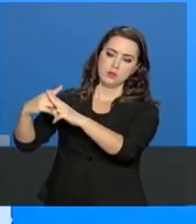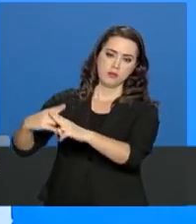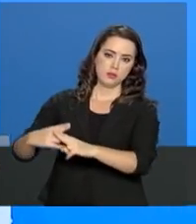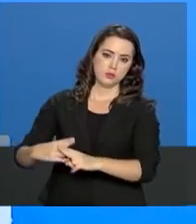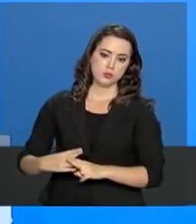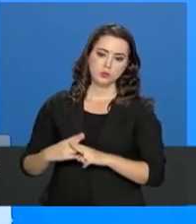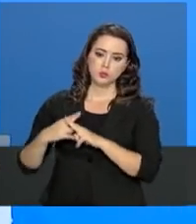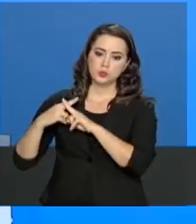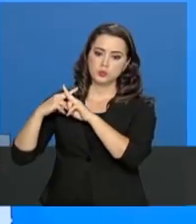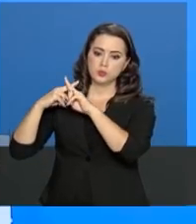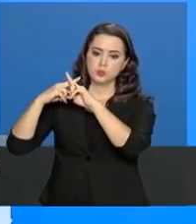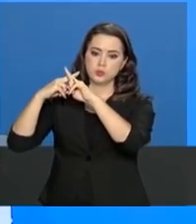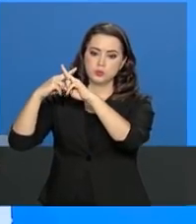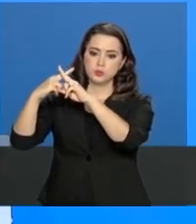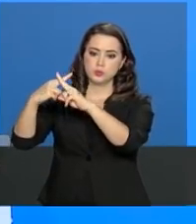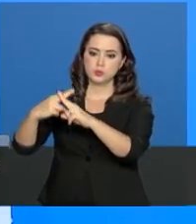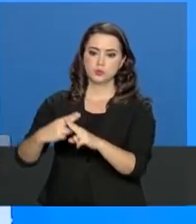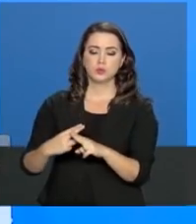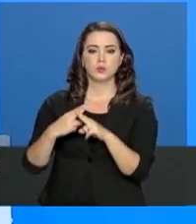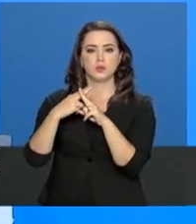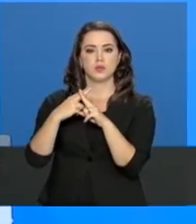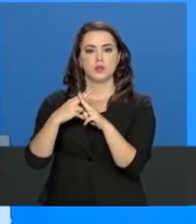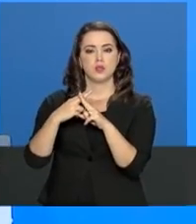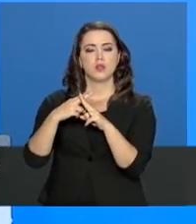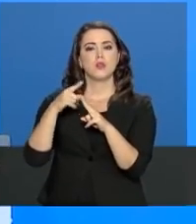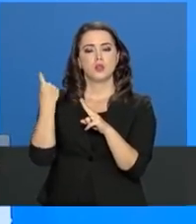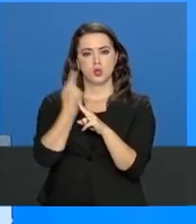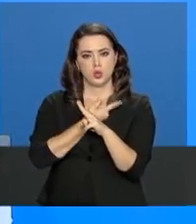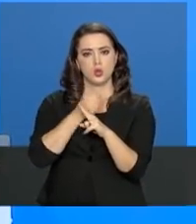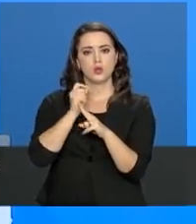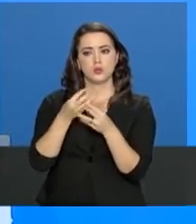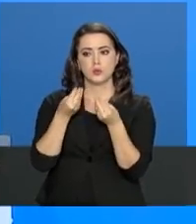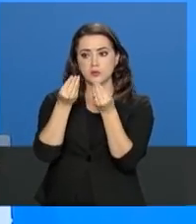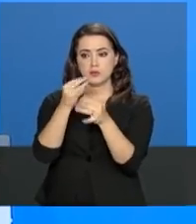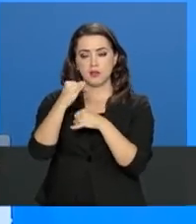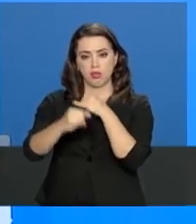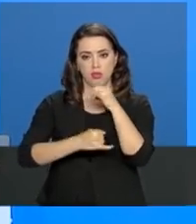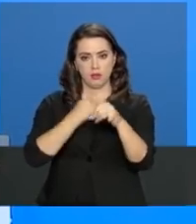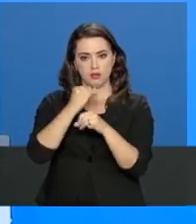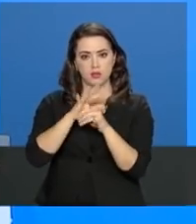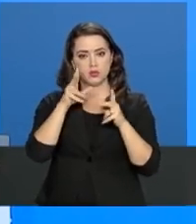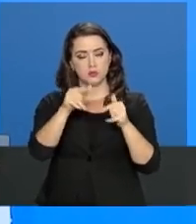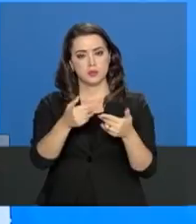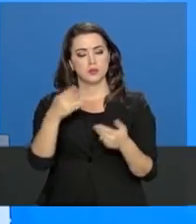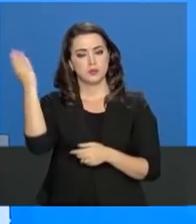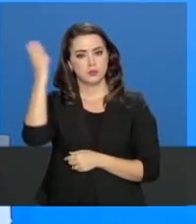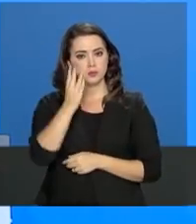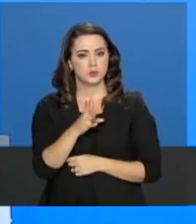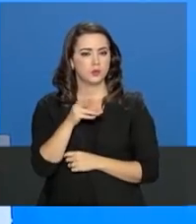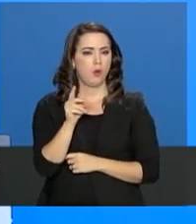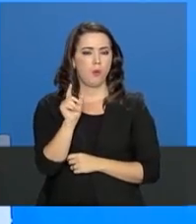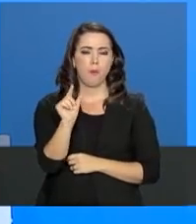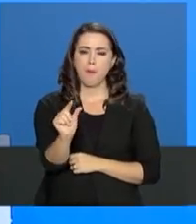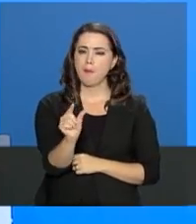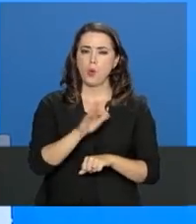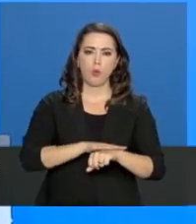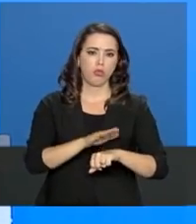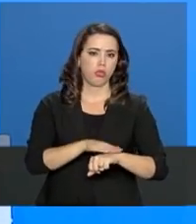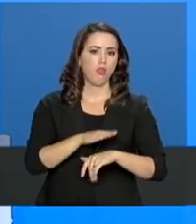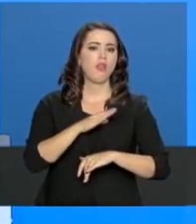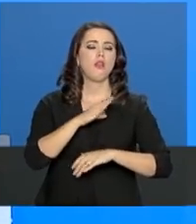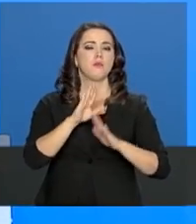permitindo que nós devemos a banda larga para todo o brasil não é em pouquíssimo tempo as escolas todas as prefeituras estavam